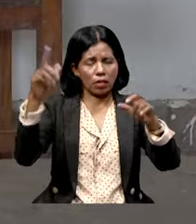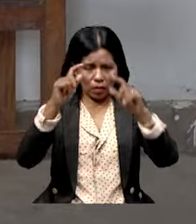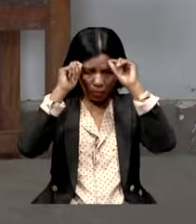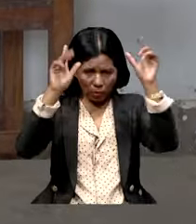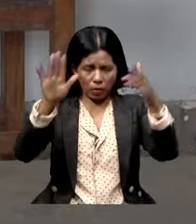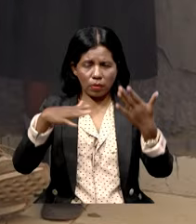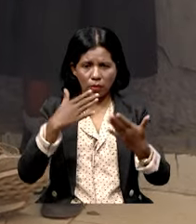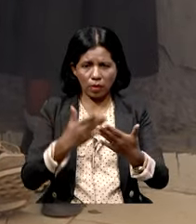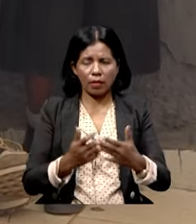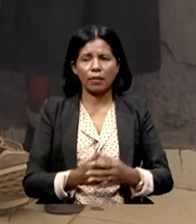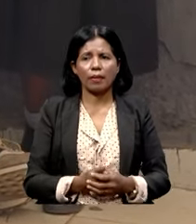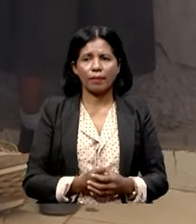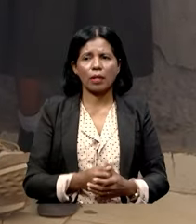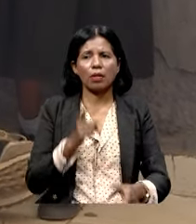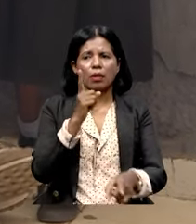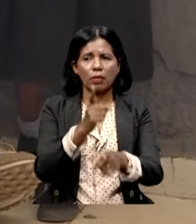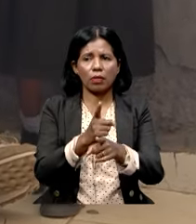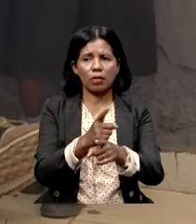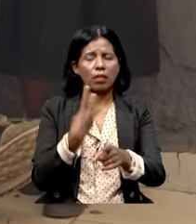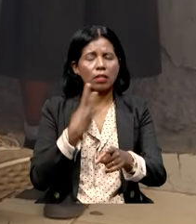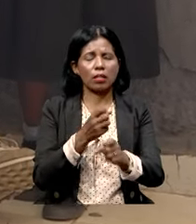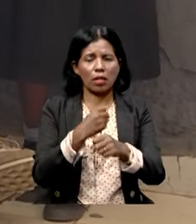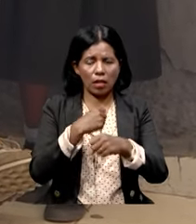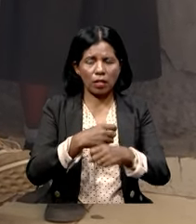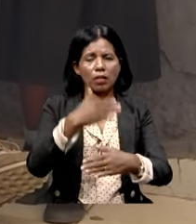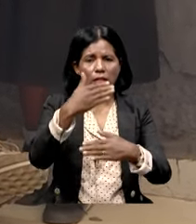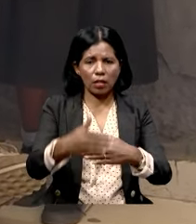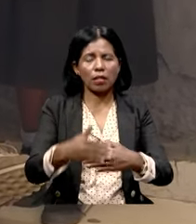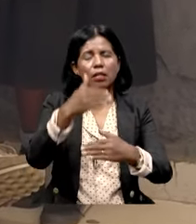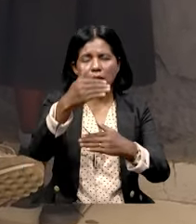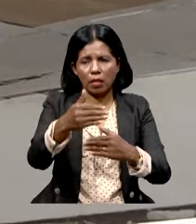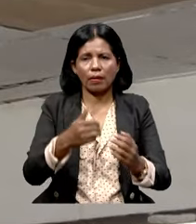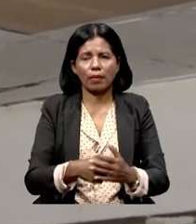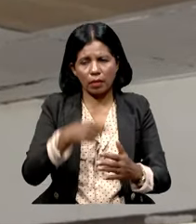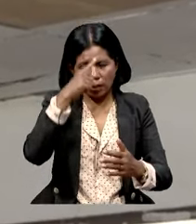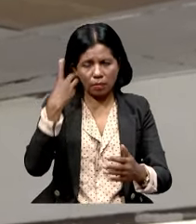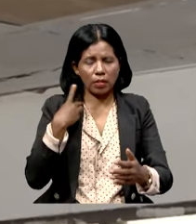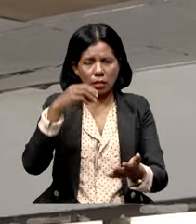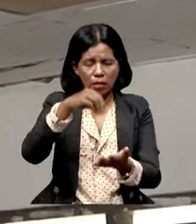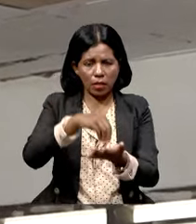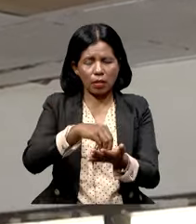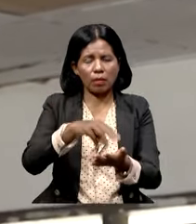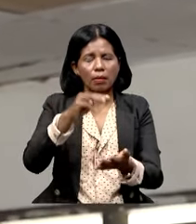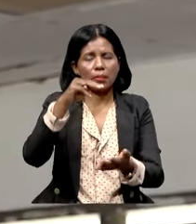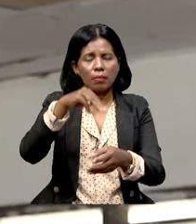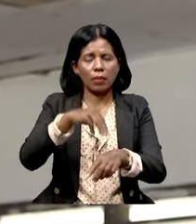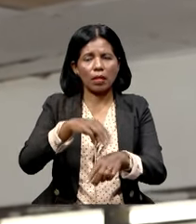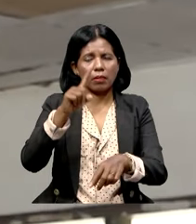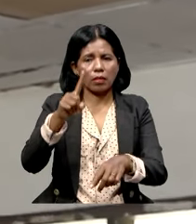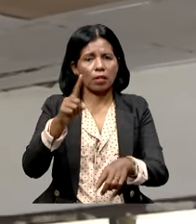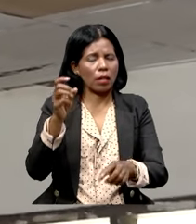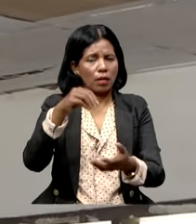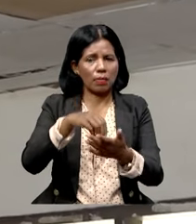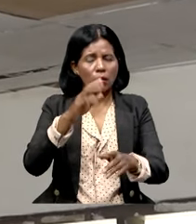Larantoma, claro que faz geralmente Itahalo. Tamba, se está tão milhão ir para a infraestrutura, nem ela cobre